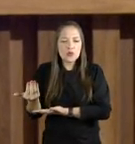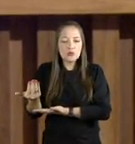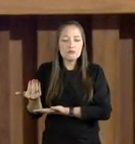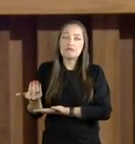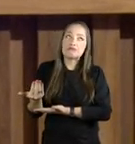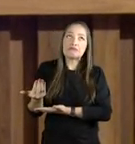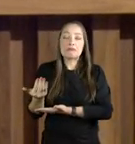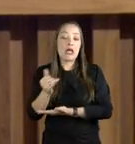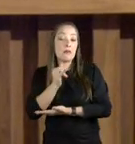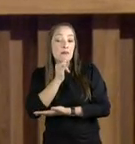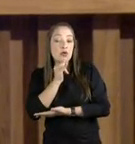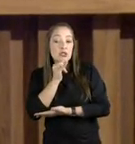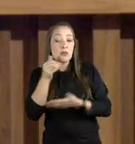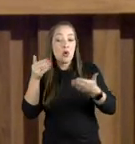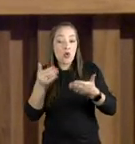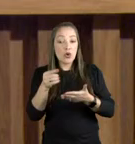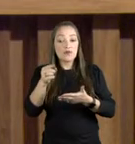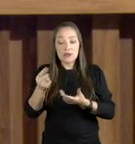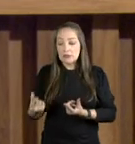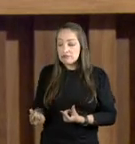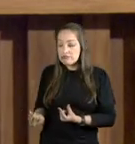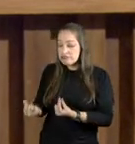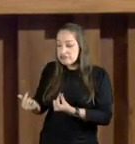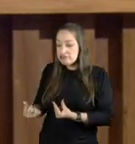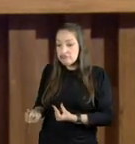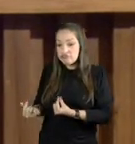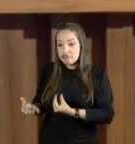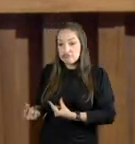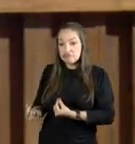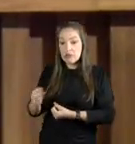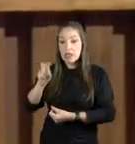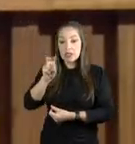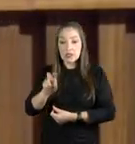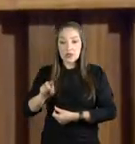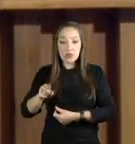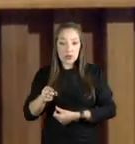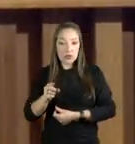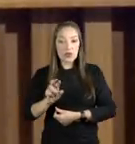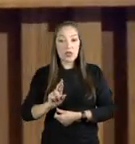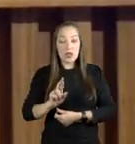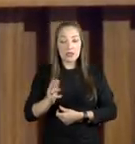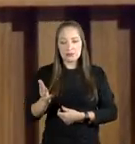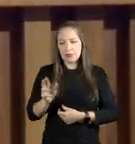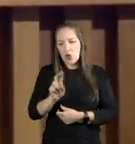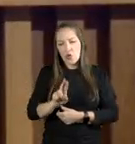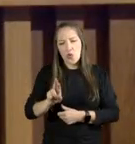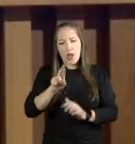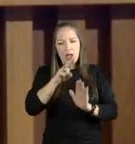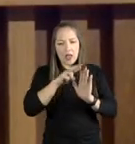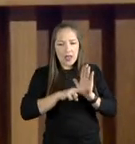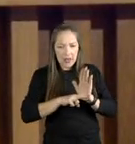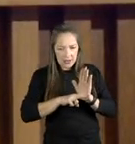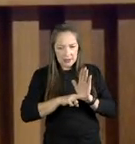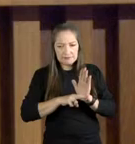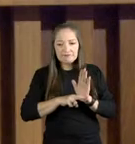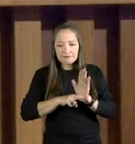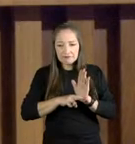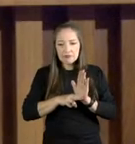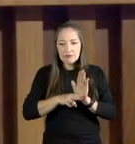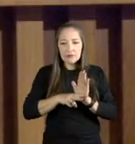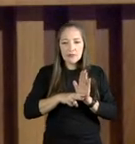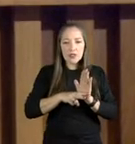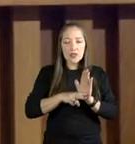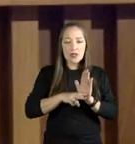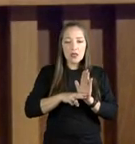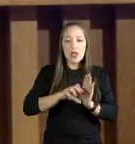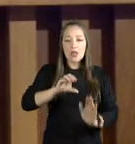de R$5.000. Então, vamos utilizar a regra de pelo menos 0,5% de juros, né,